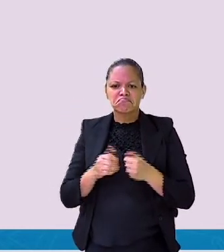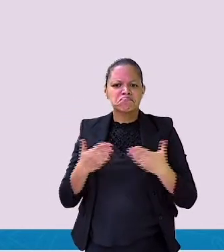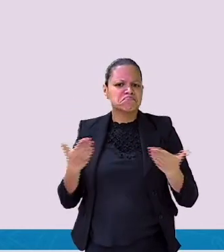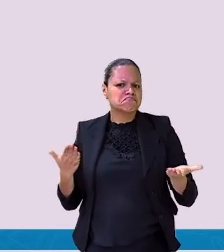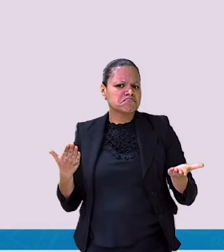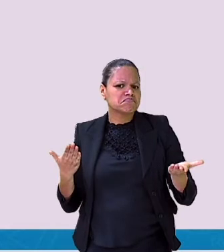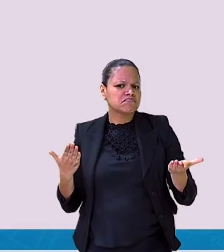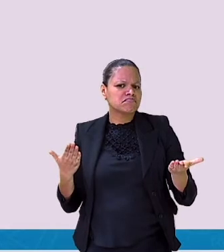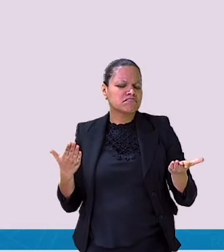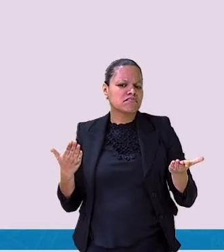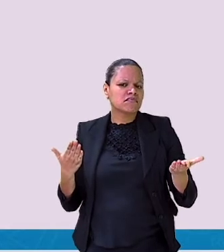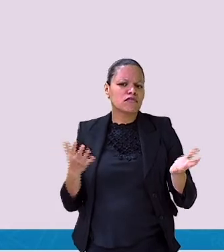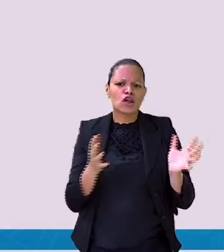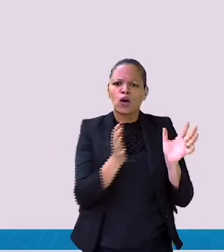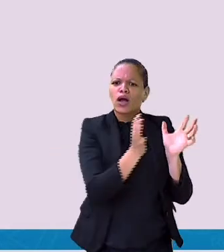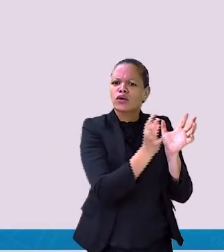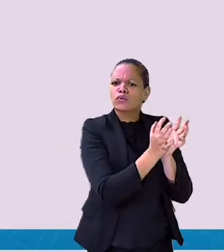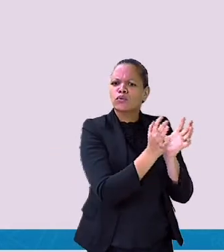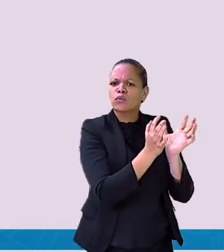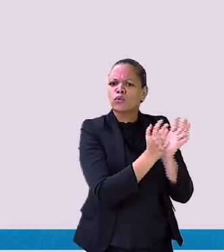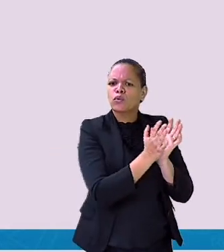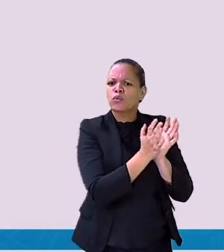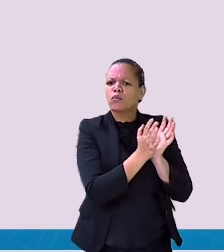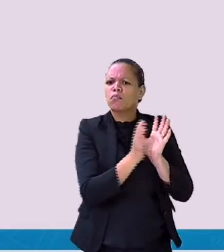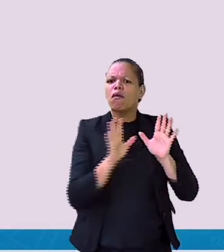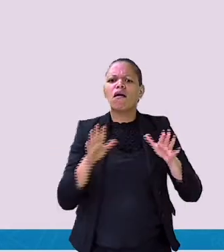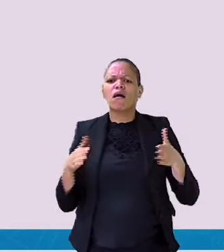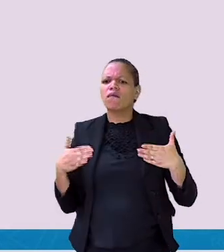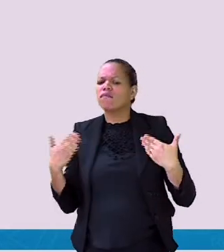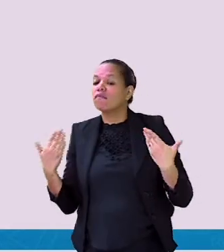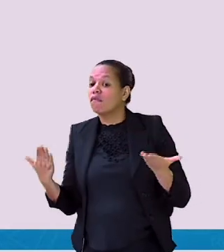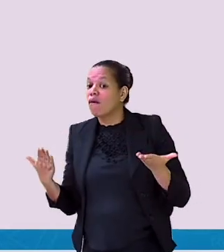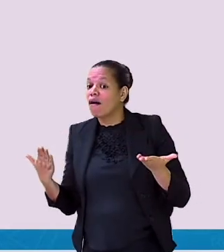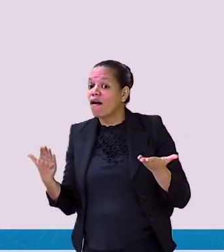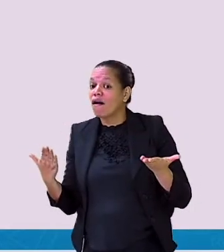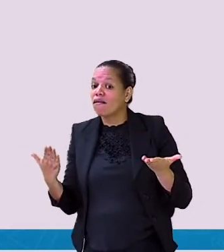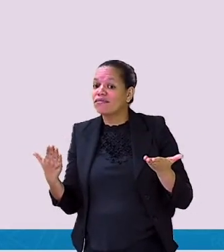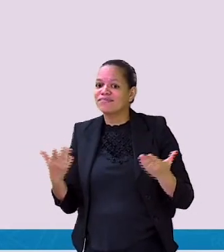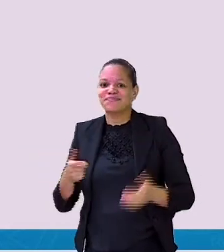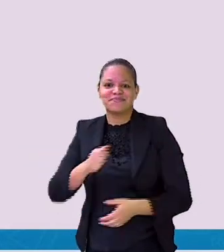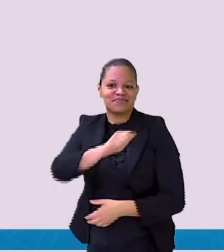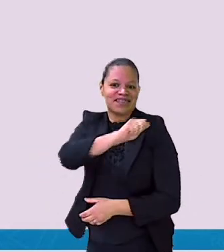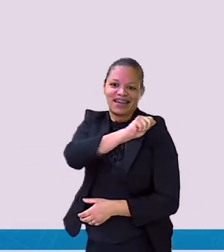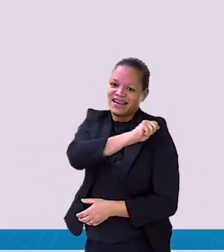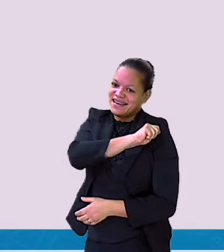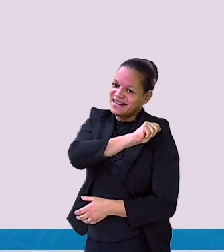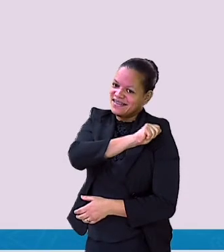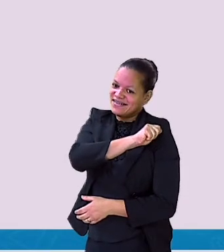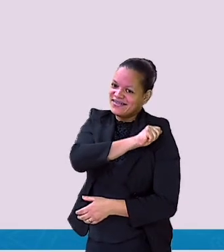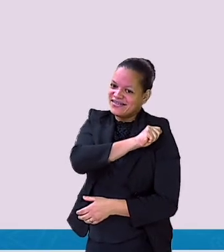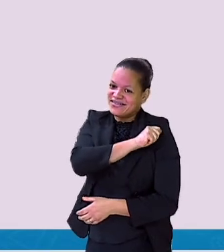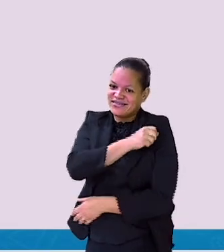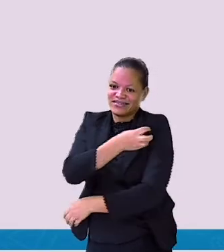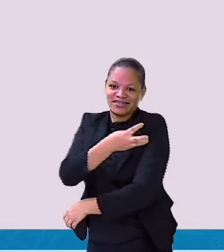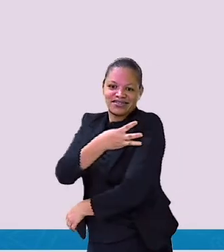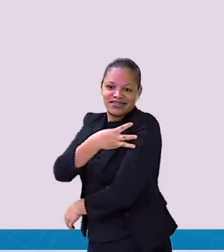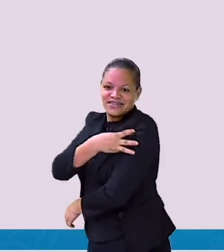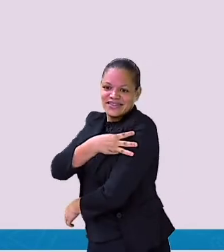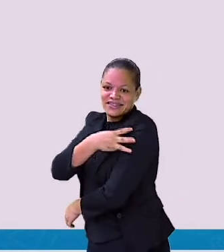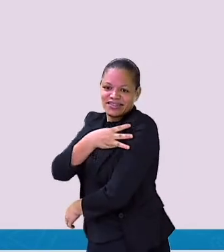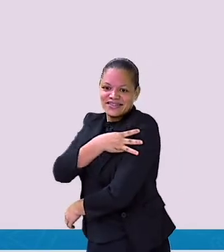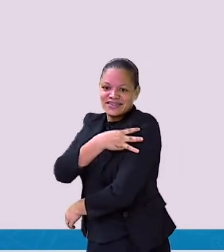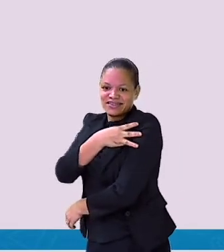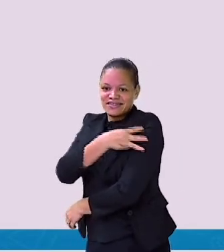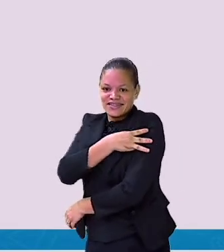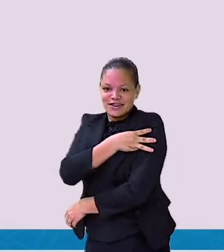né? Quem fez essa votação, que votou nesses personagens, foram os alunos do 3º ano daquela turma